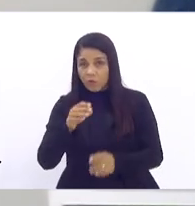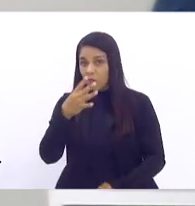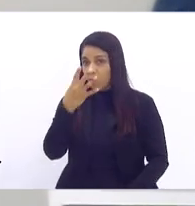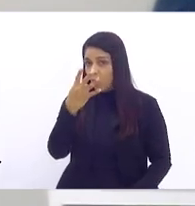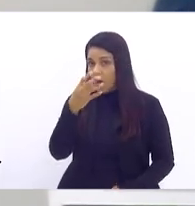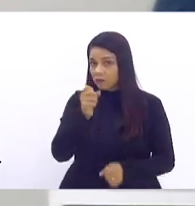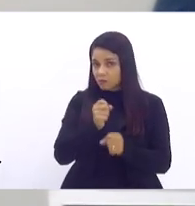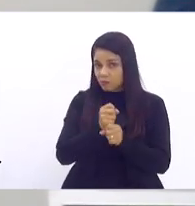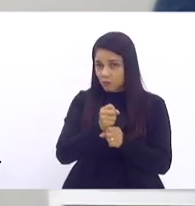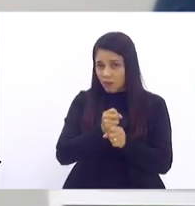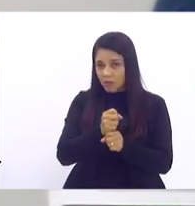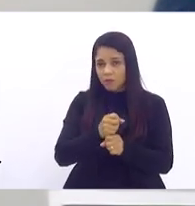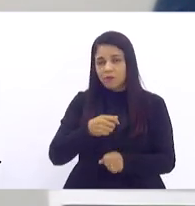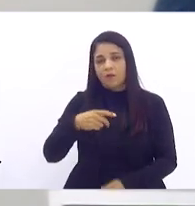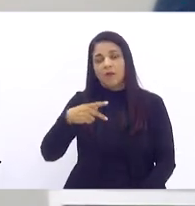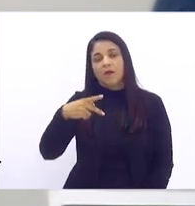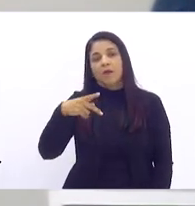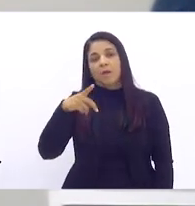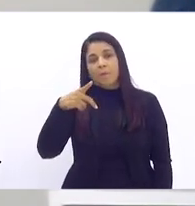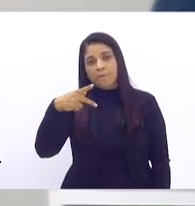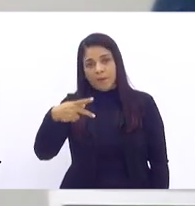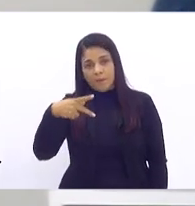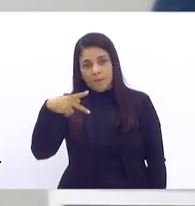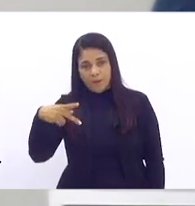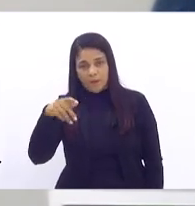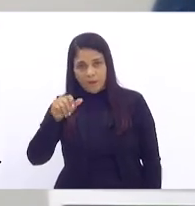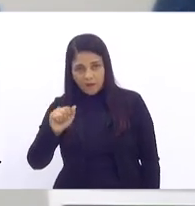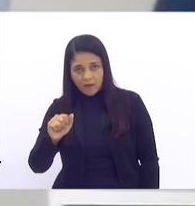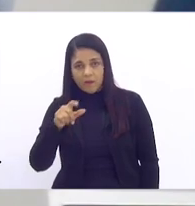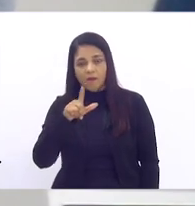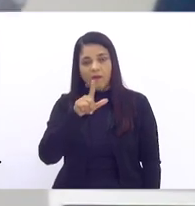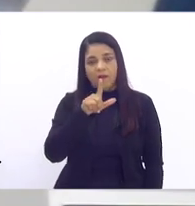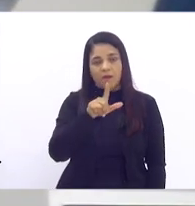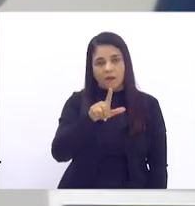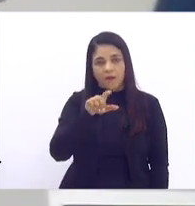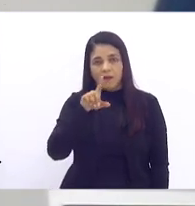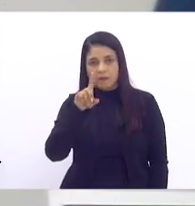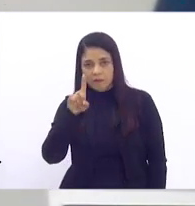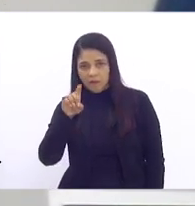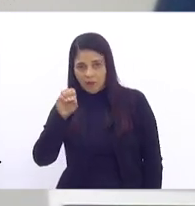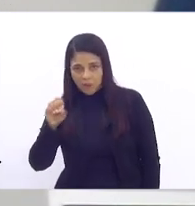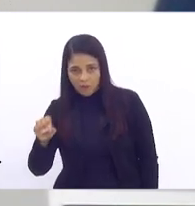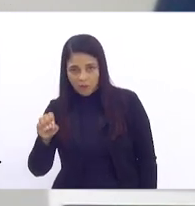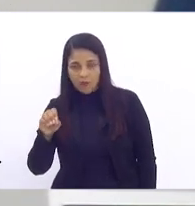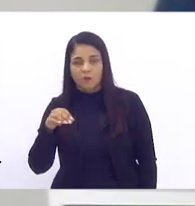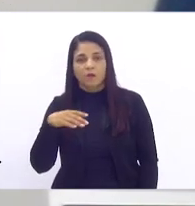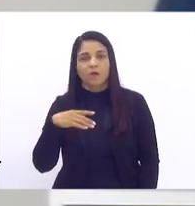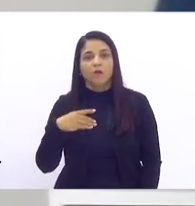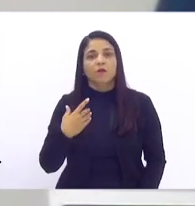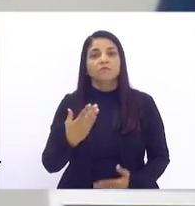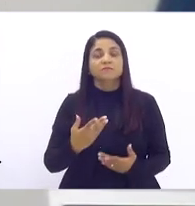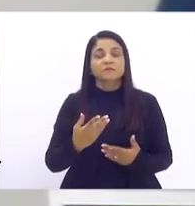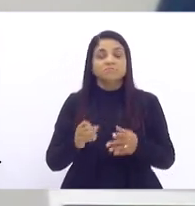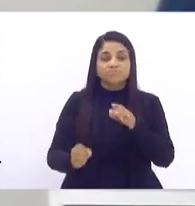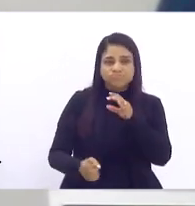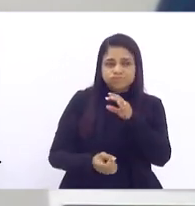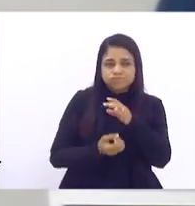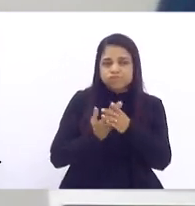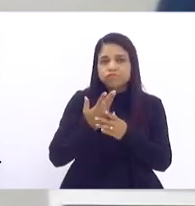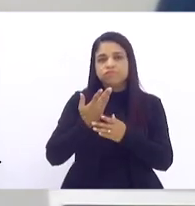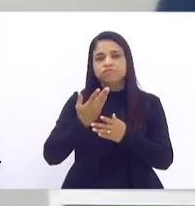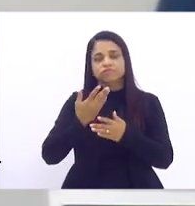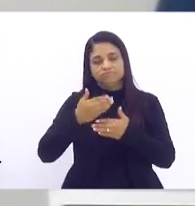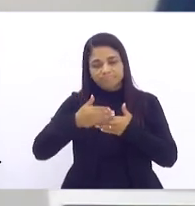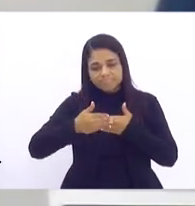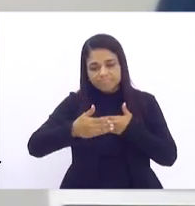convém o PPA ele do Alô e para que a gente pudesse criar um Horizonte pensamento